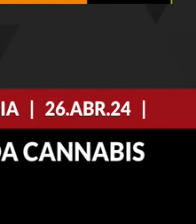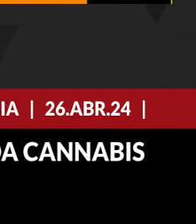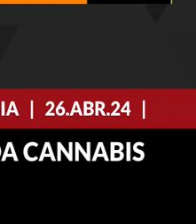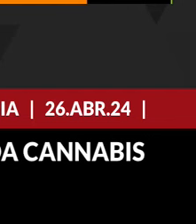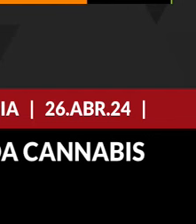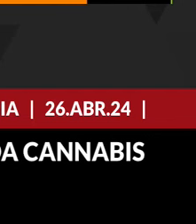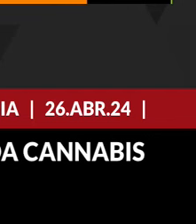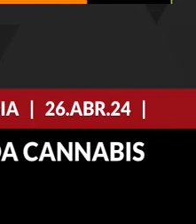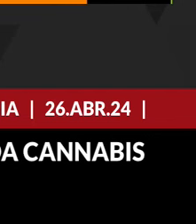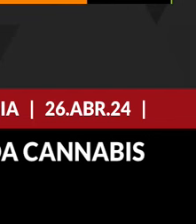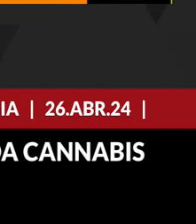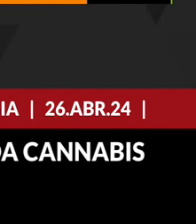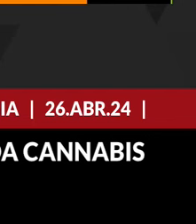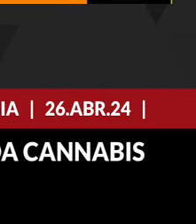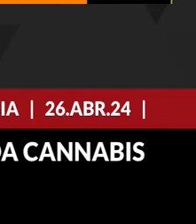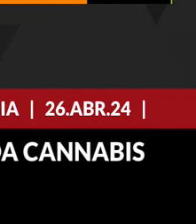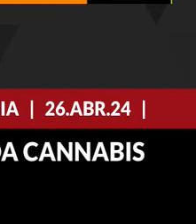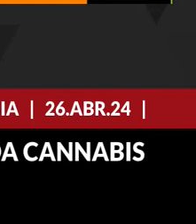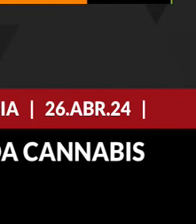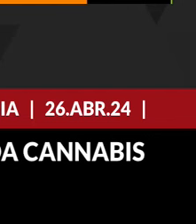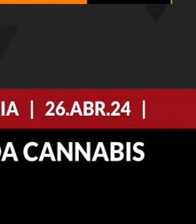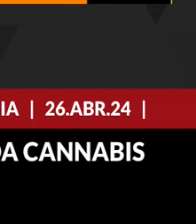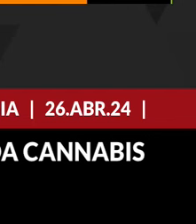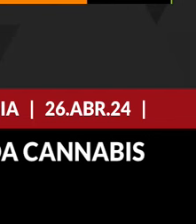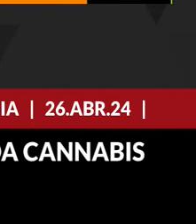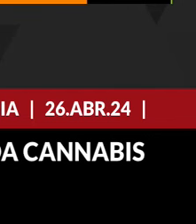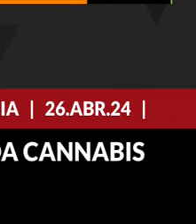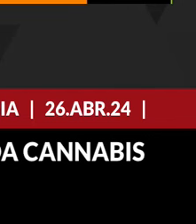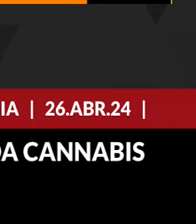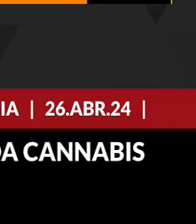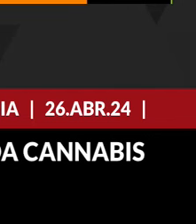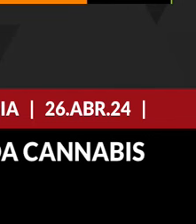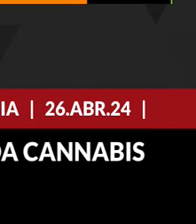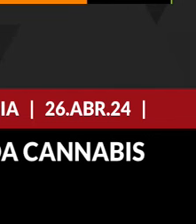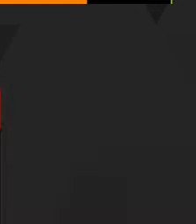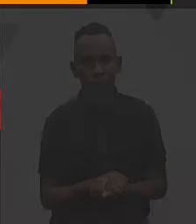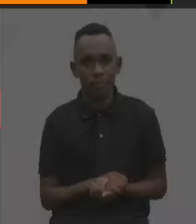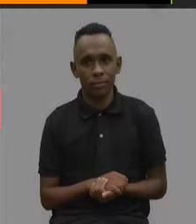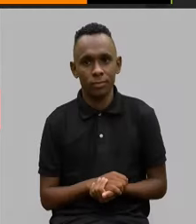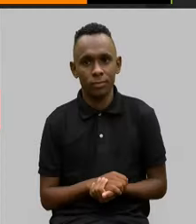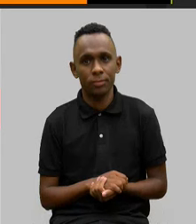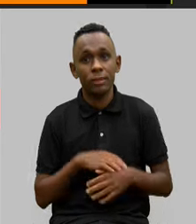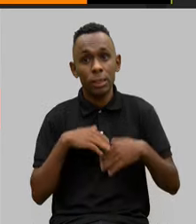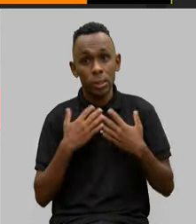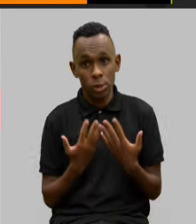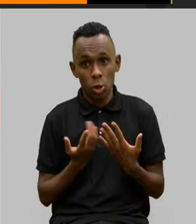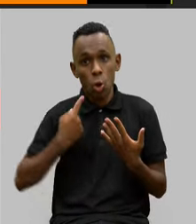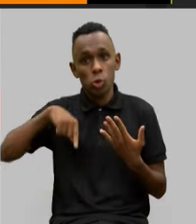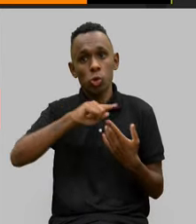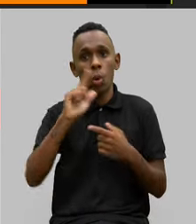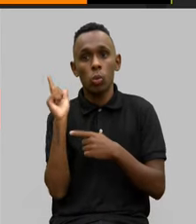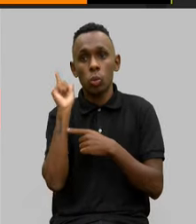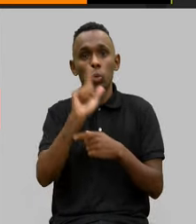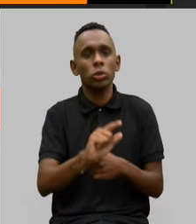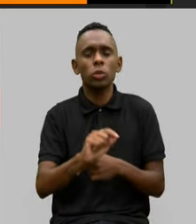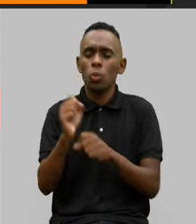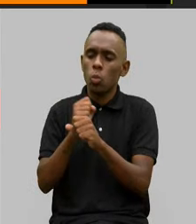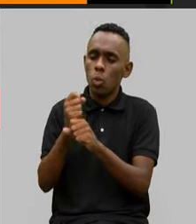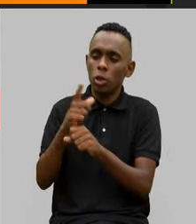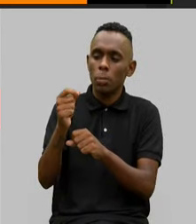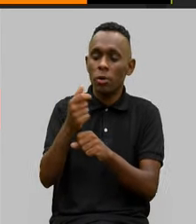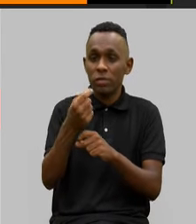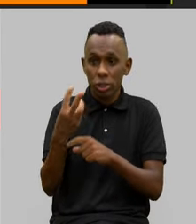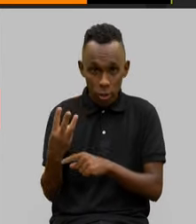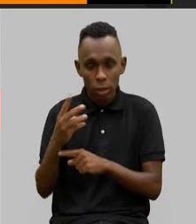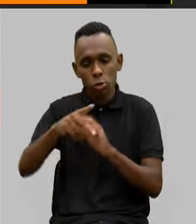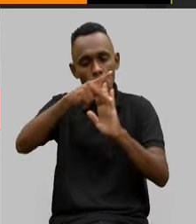então a gente precisou desenvolver essa metodologia e é o que a gente tá fazendo então a gente enfim conseguiu em 2000 23 o